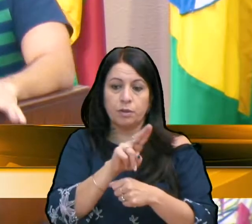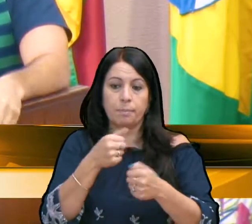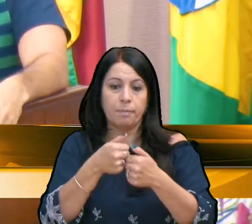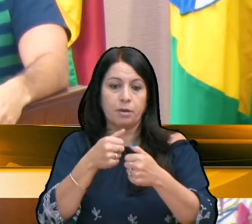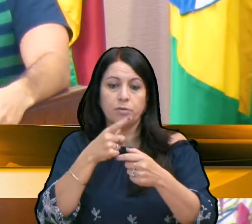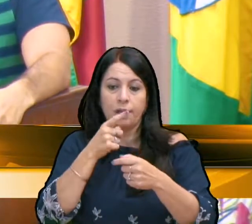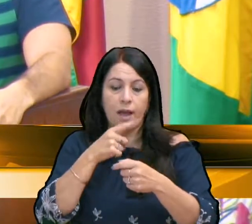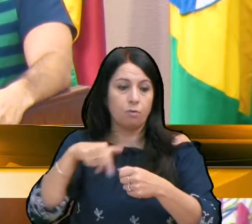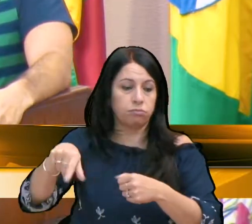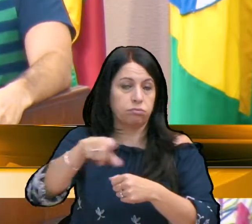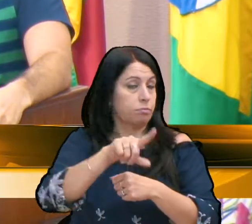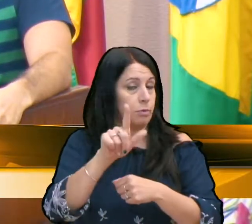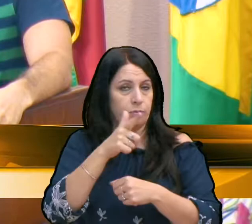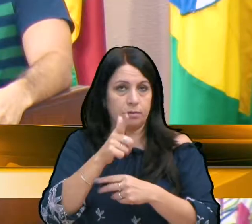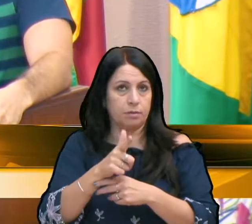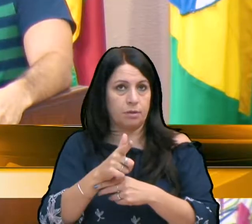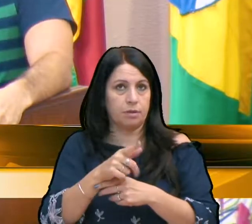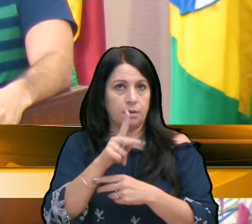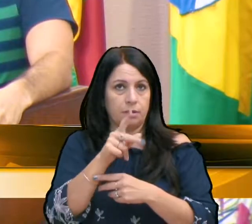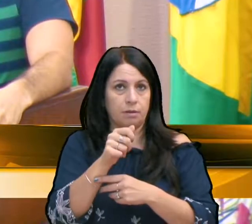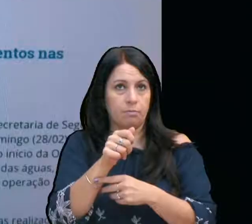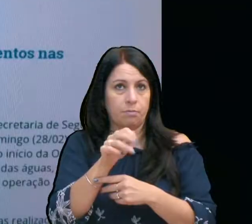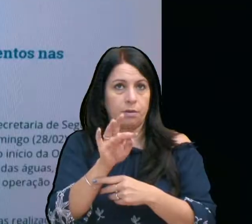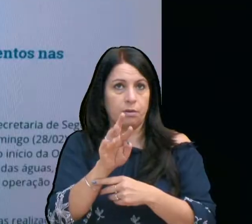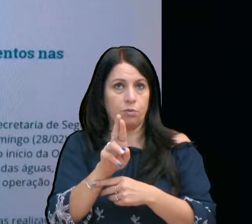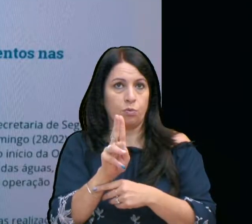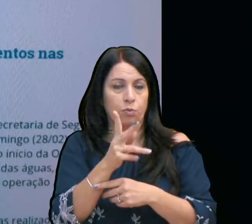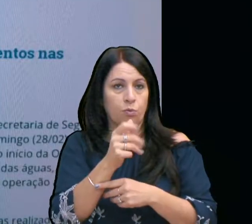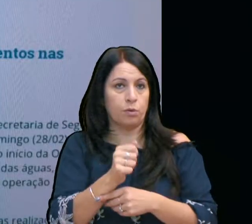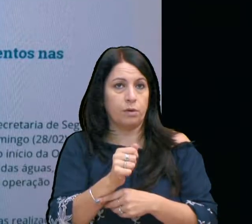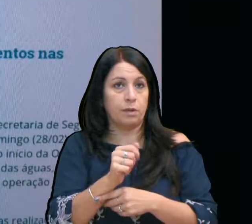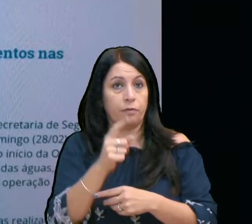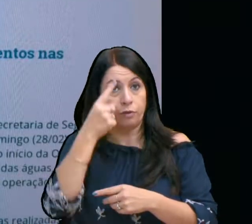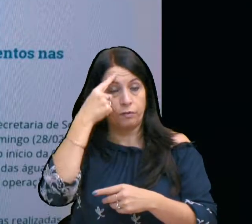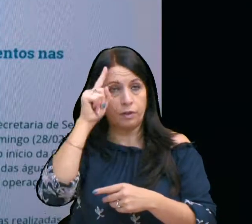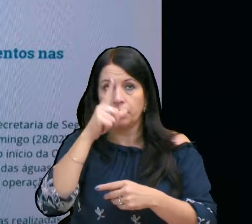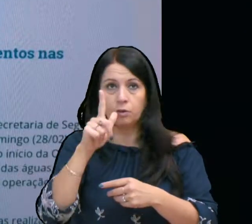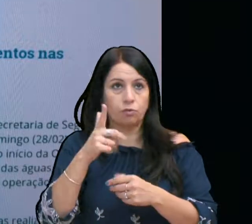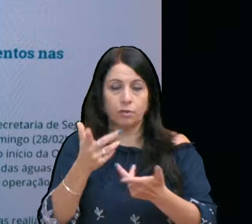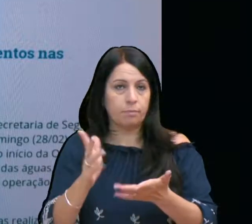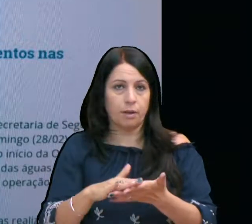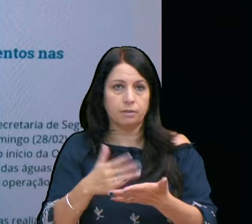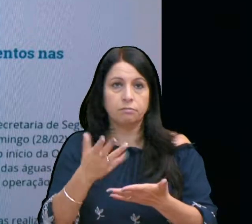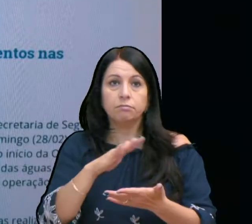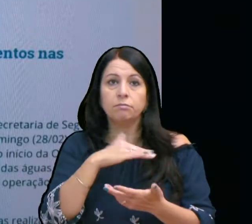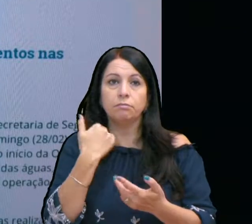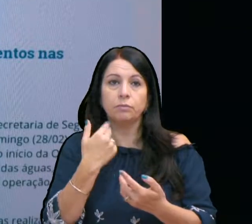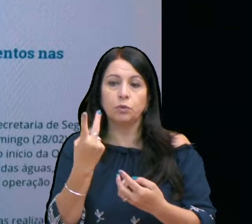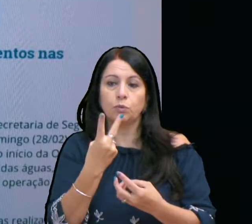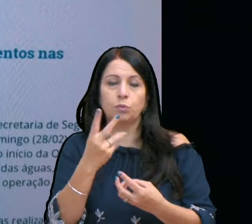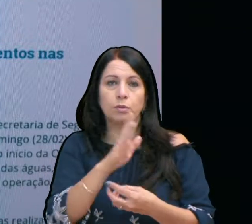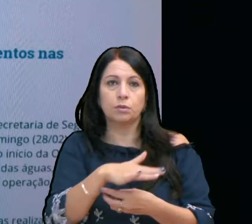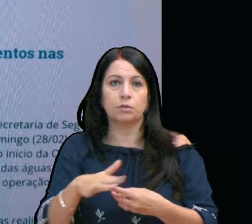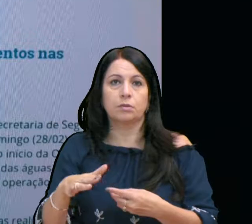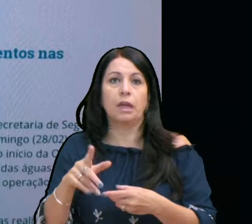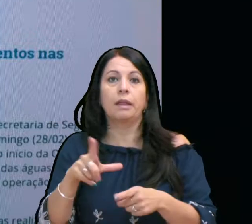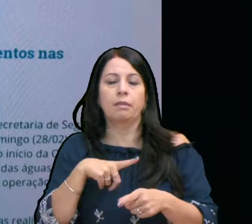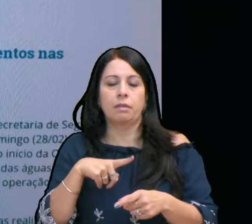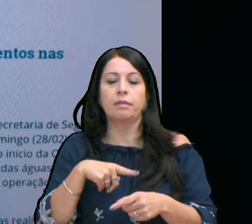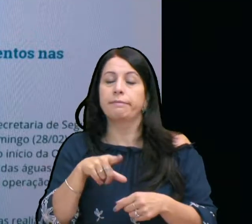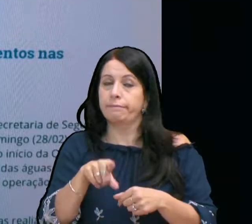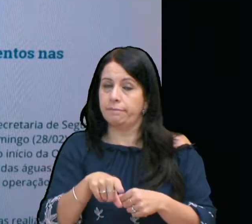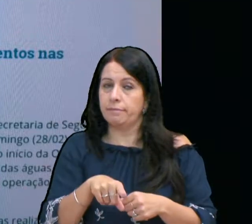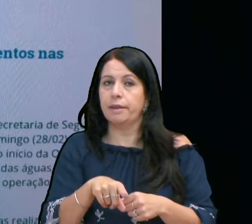Então essa patrulha ambiental que foi criada hoje não existe mais. Não existe mais. Essas mortes dessas duas crianças têm a mão